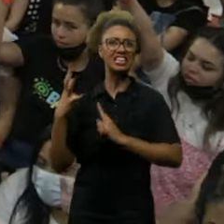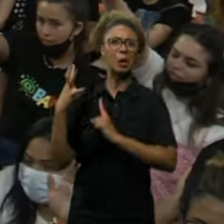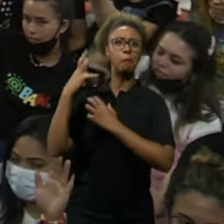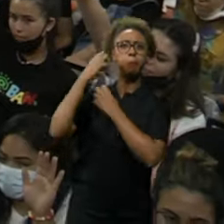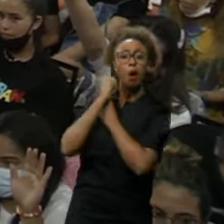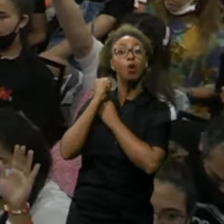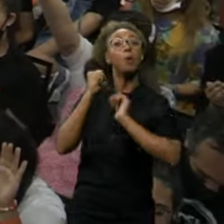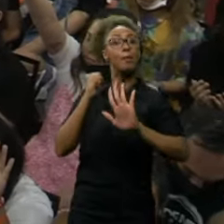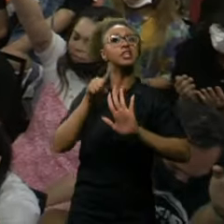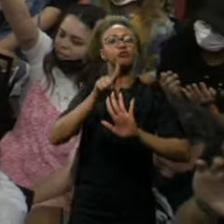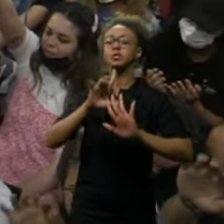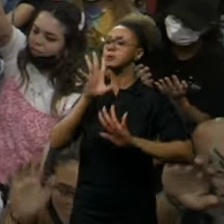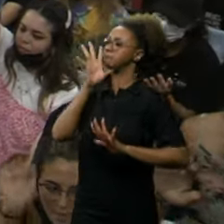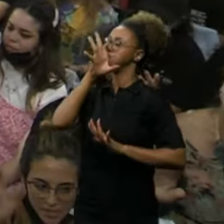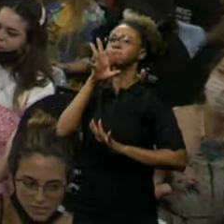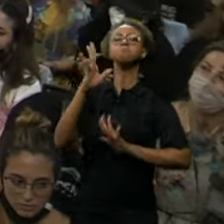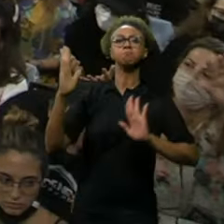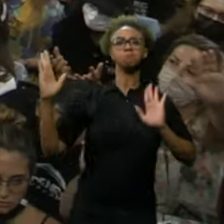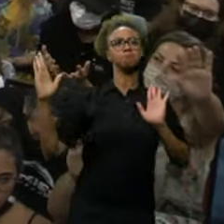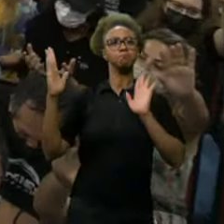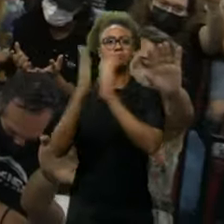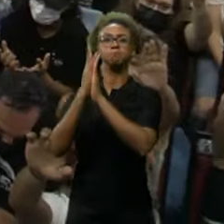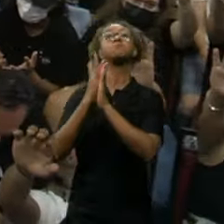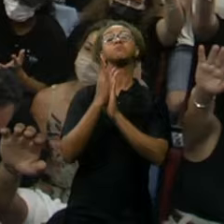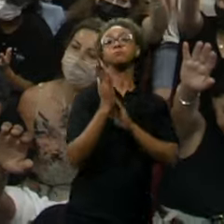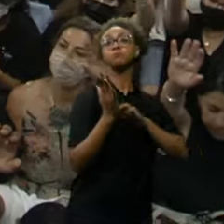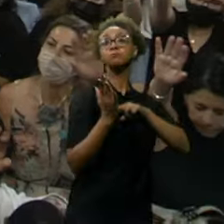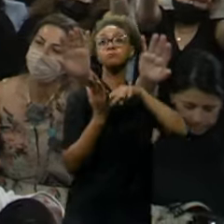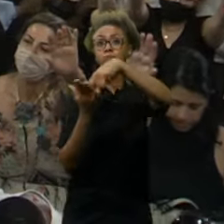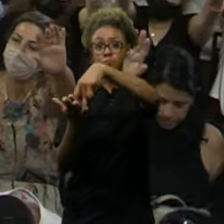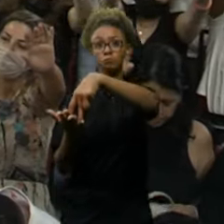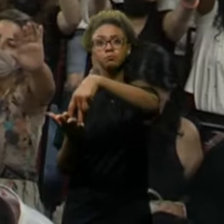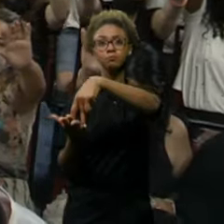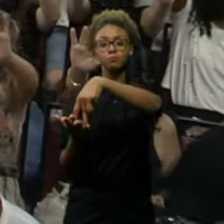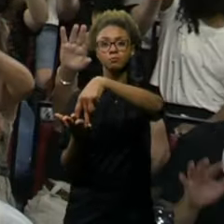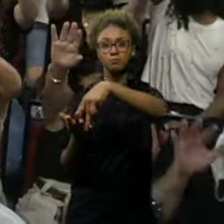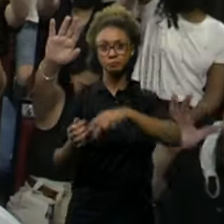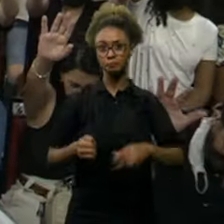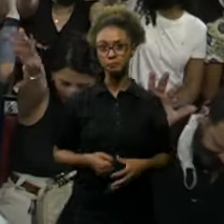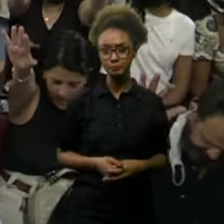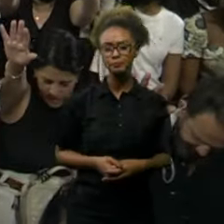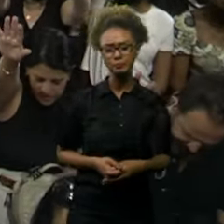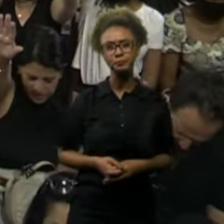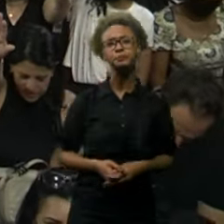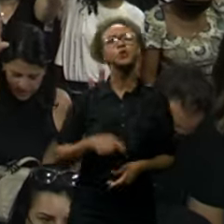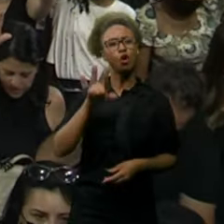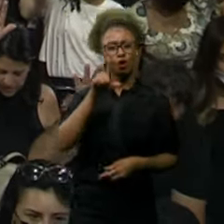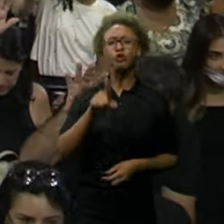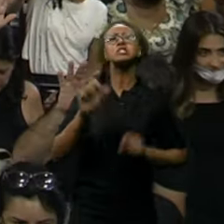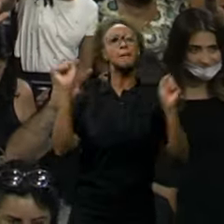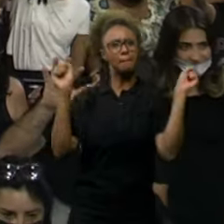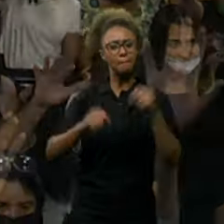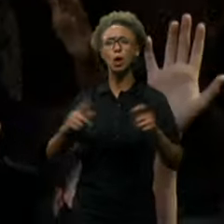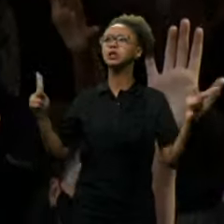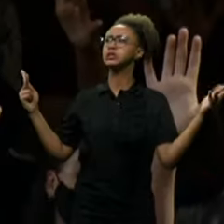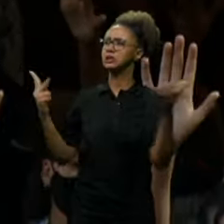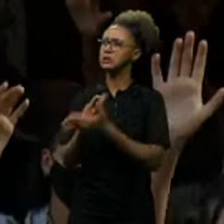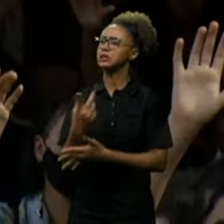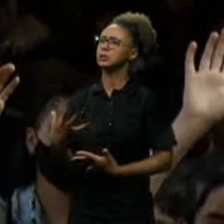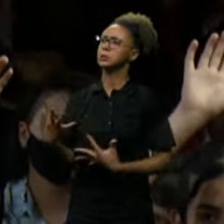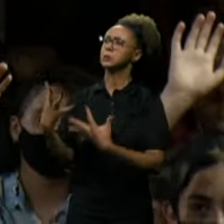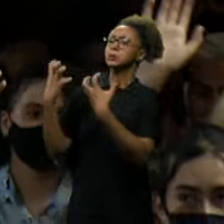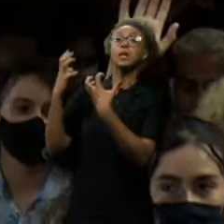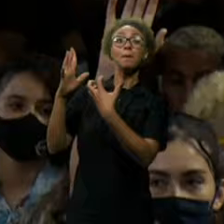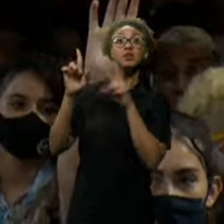mas você não vai deixar você vai passar por isso mas isso não vai passar por você Você vai passar por isso mas